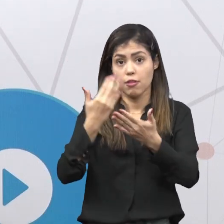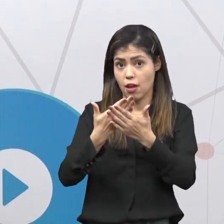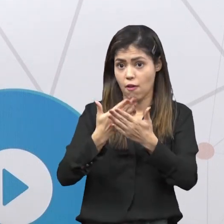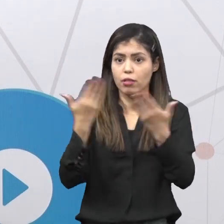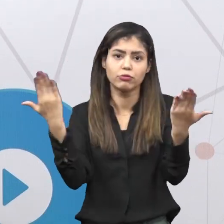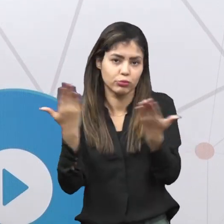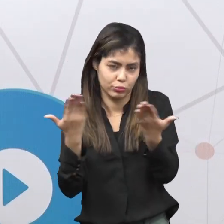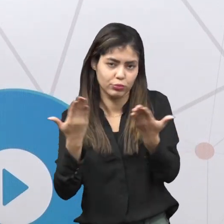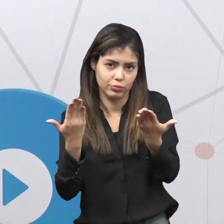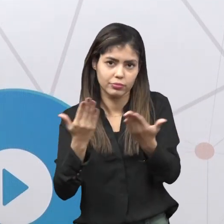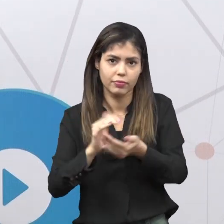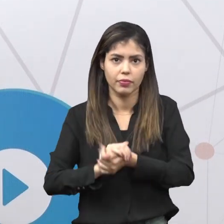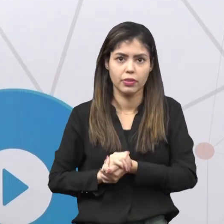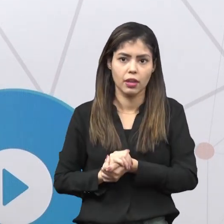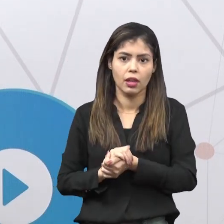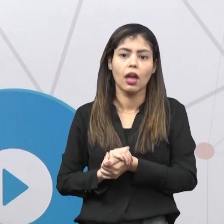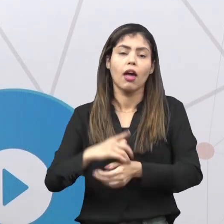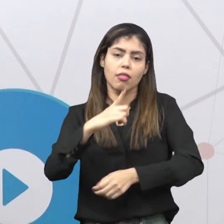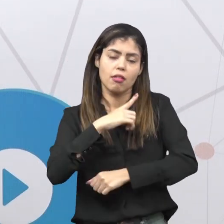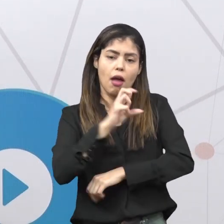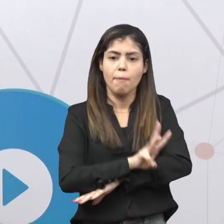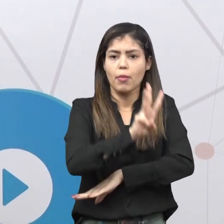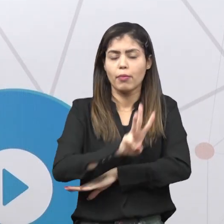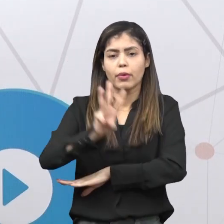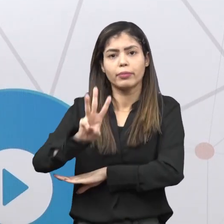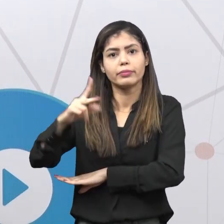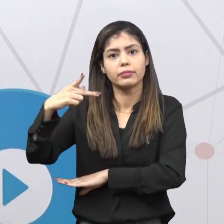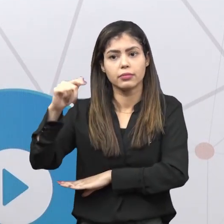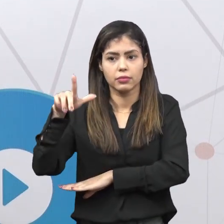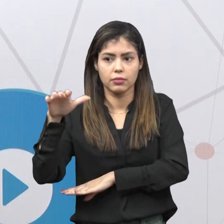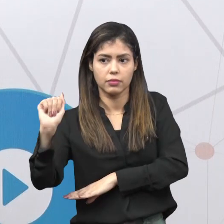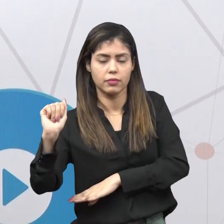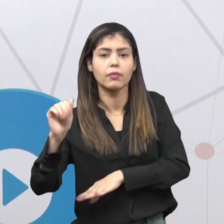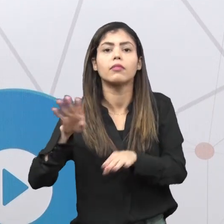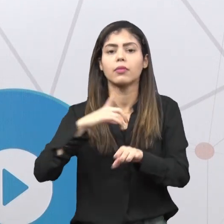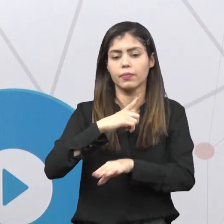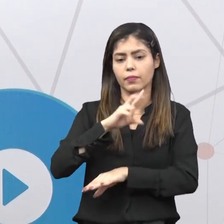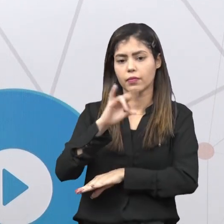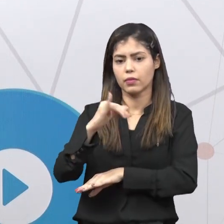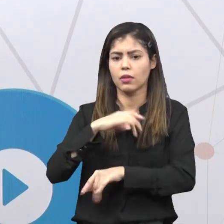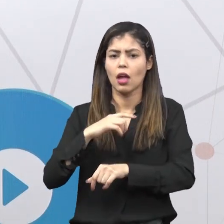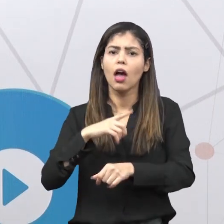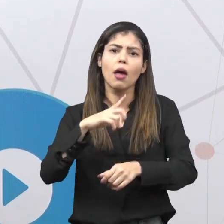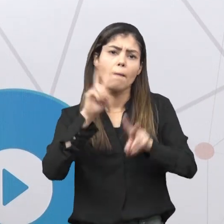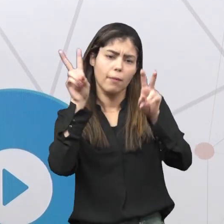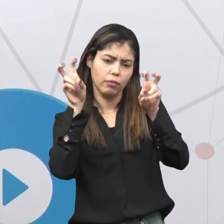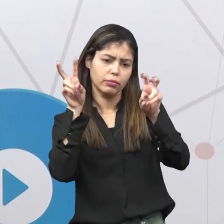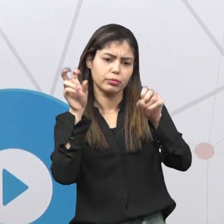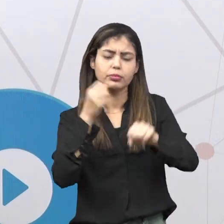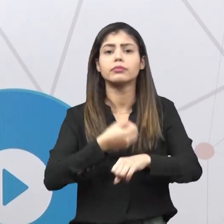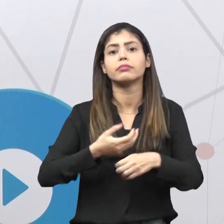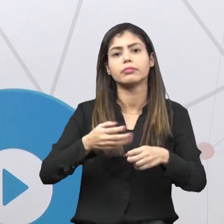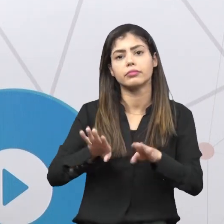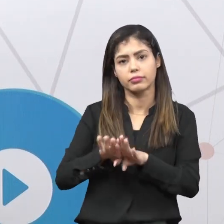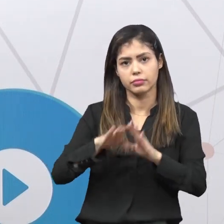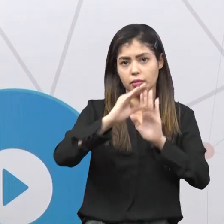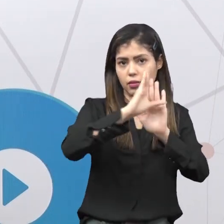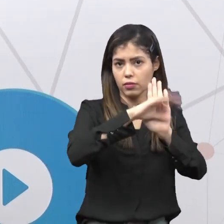de hoje. Acessem a plataforma Edu, que lá vocês terão mais conteúdos para vocês se